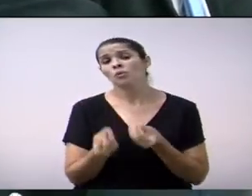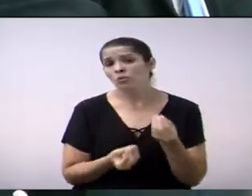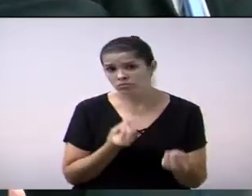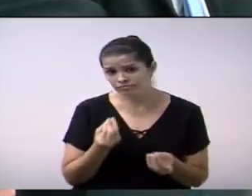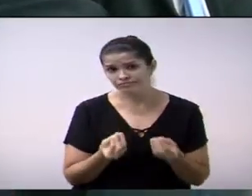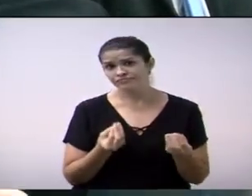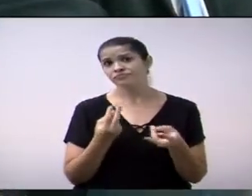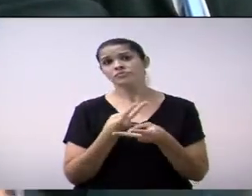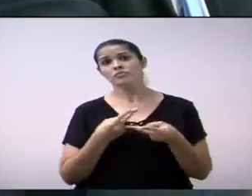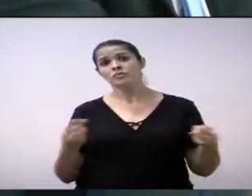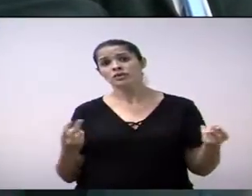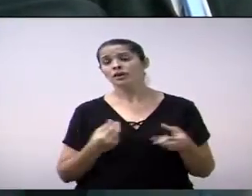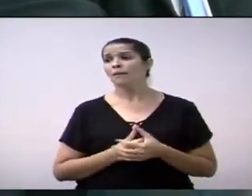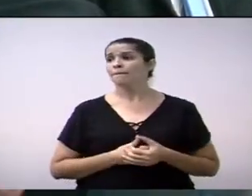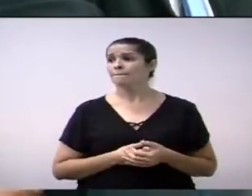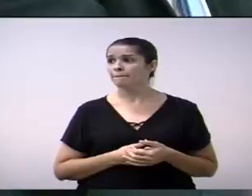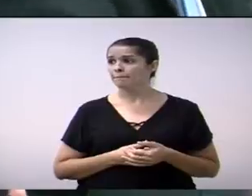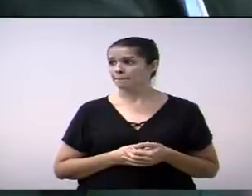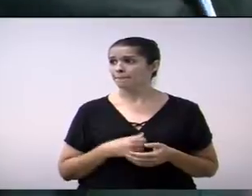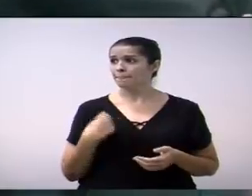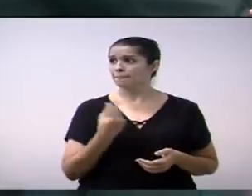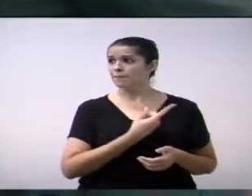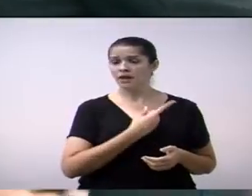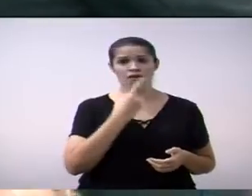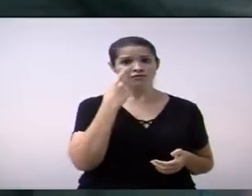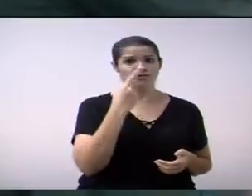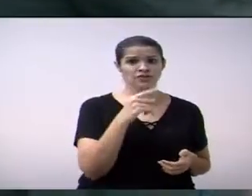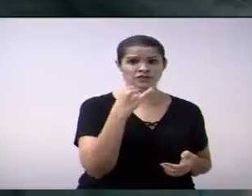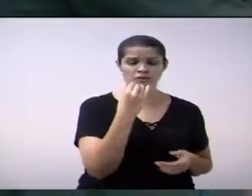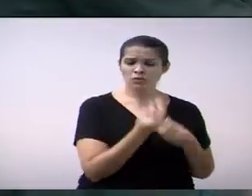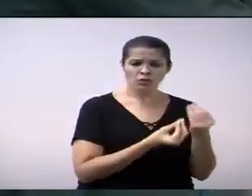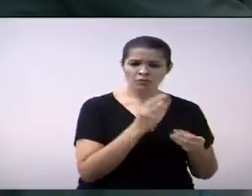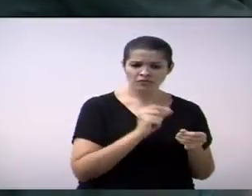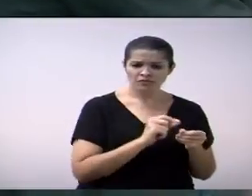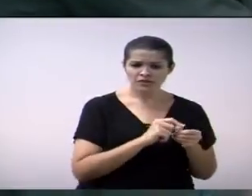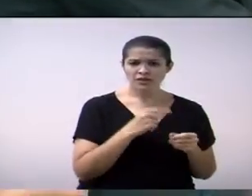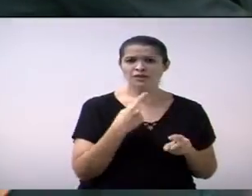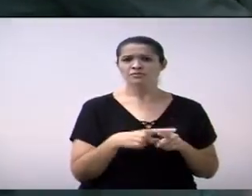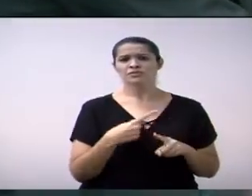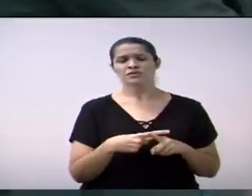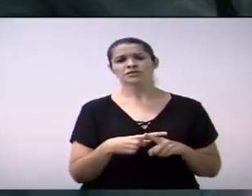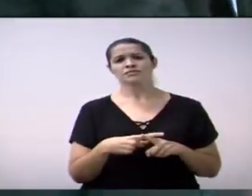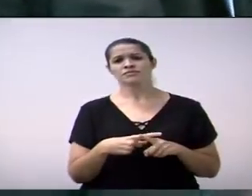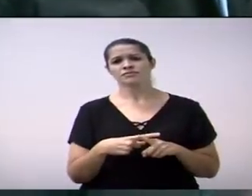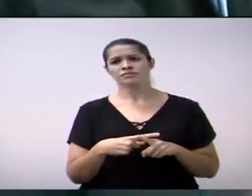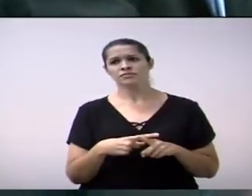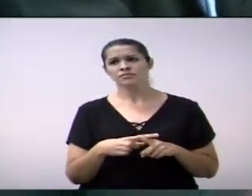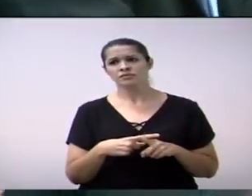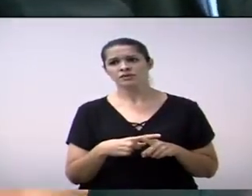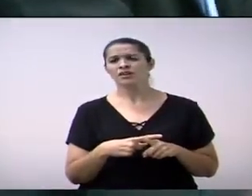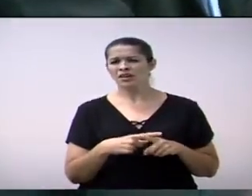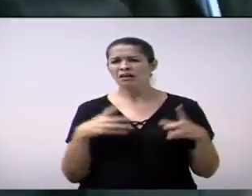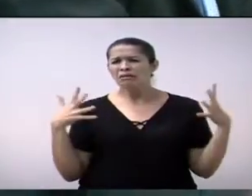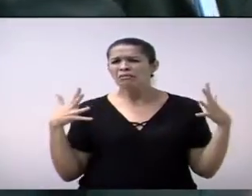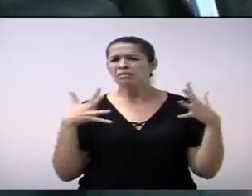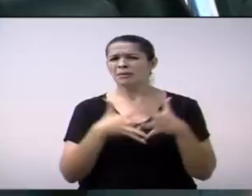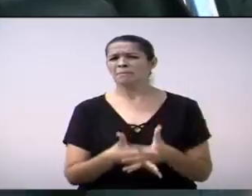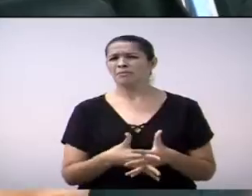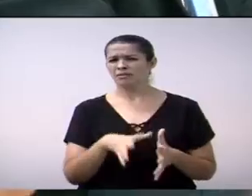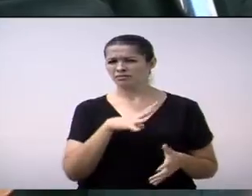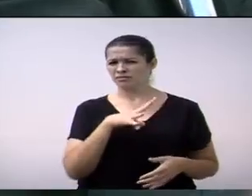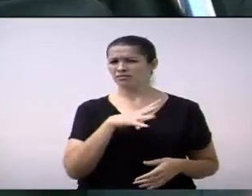definir se refaz uma questão contratual ou não, mas essa questão da Sabesp também atrapalha bastante a nossa